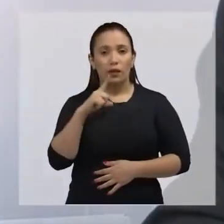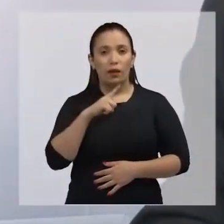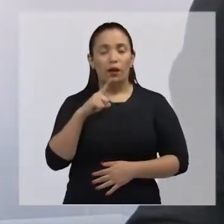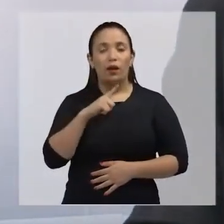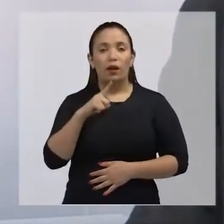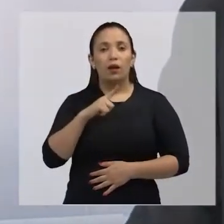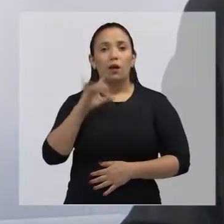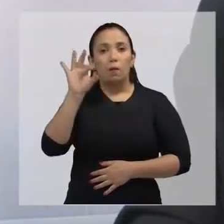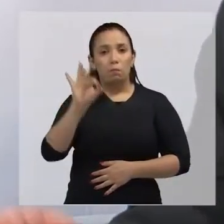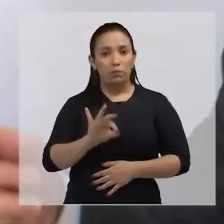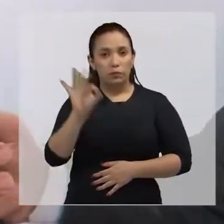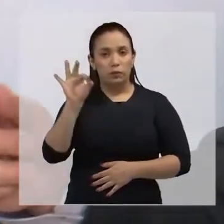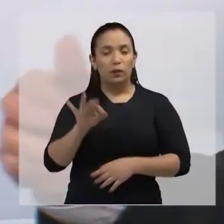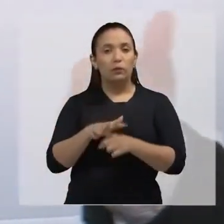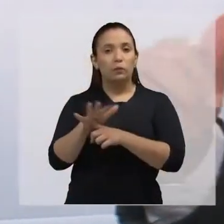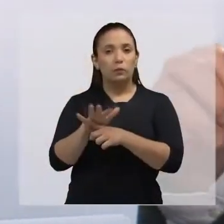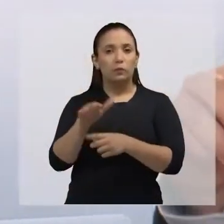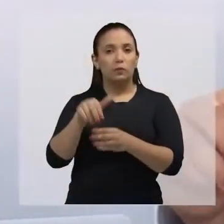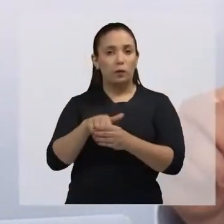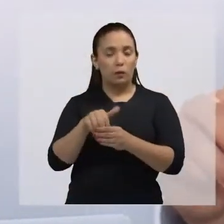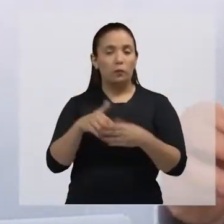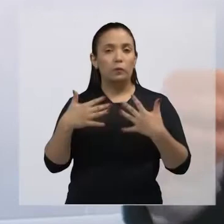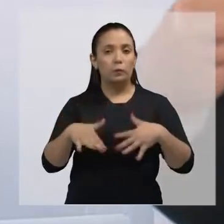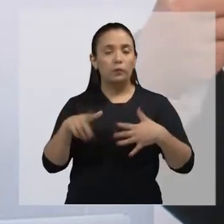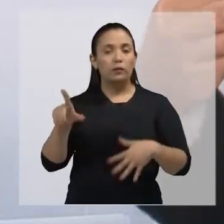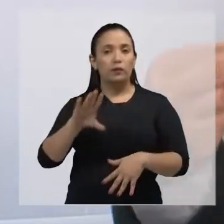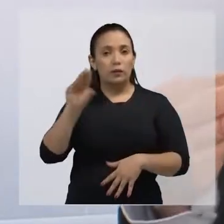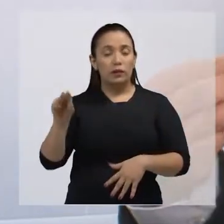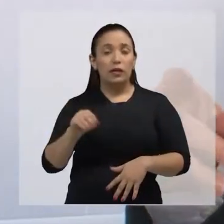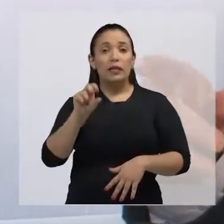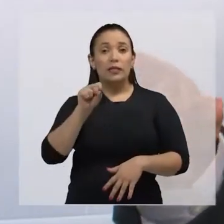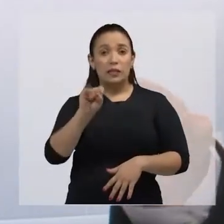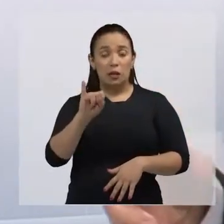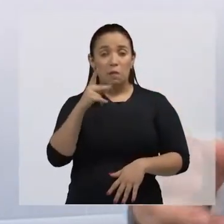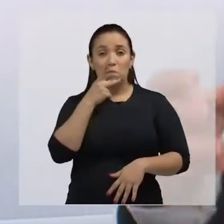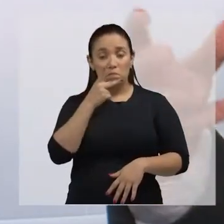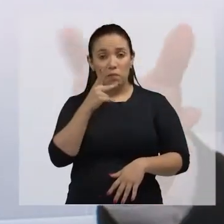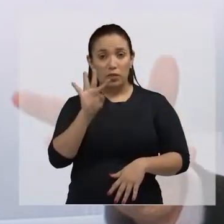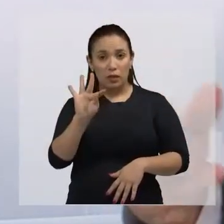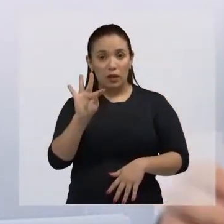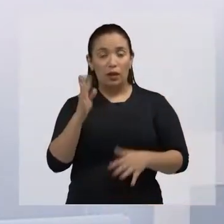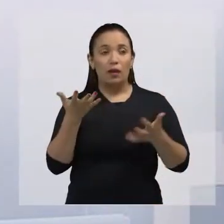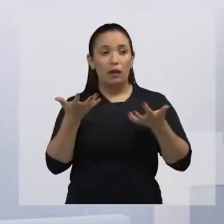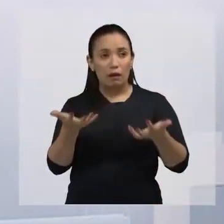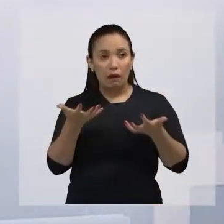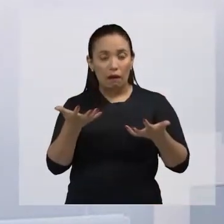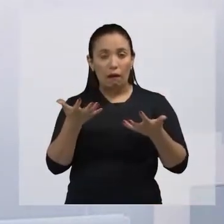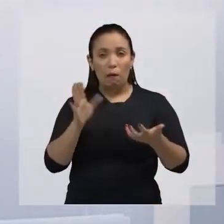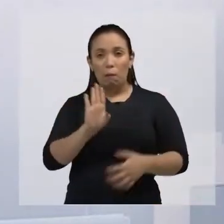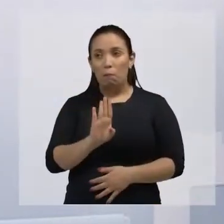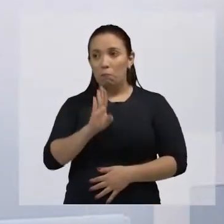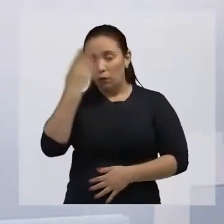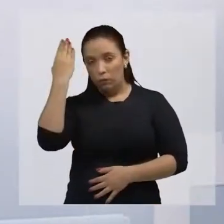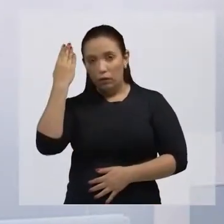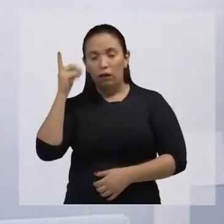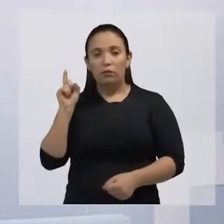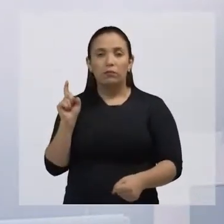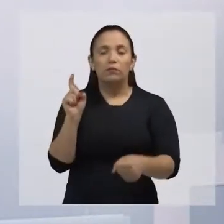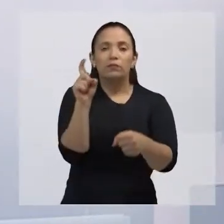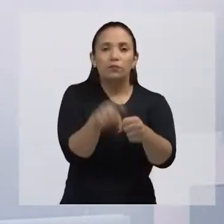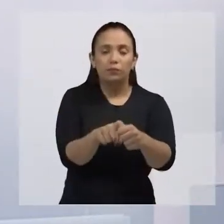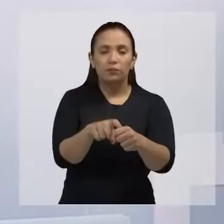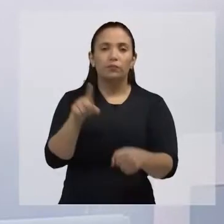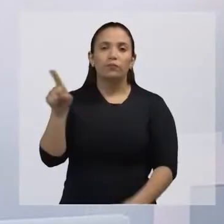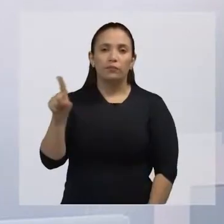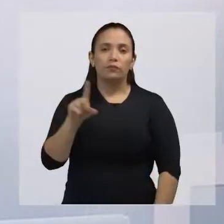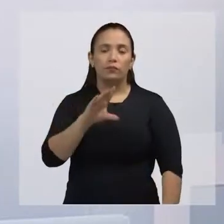votos do Lula. Se o Partido dos Trabalhadores cair na real e começar a trabalhar massificando o nome do